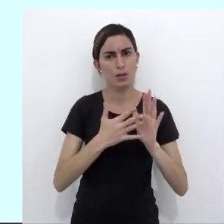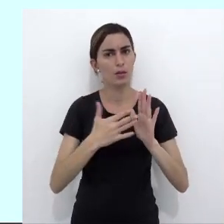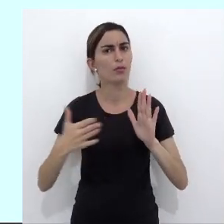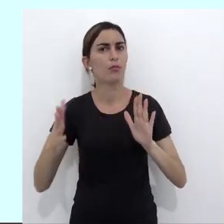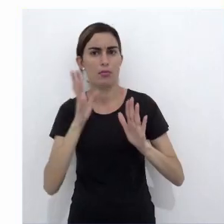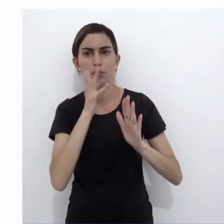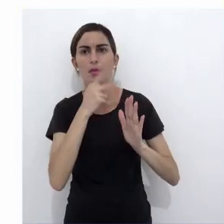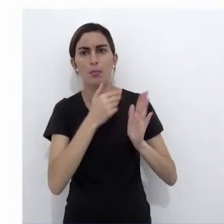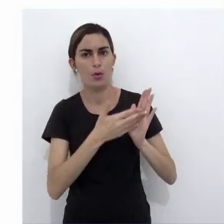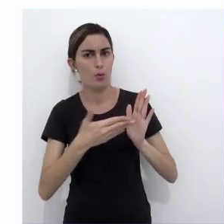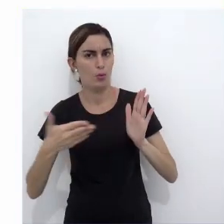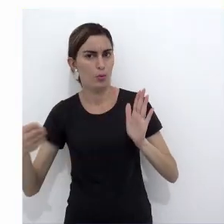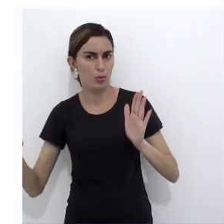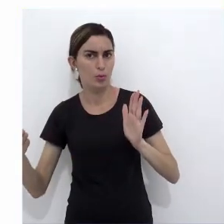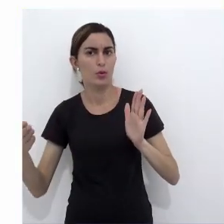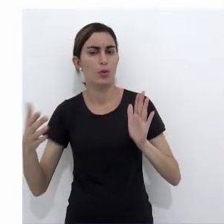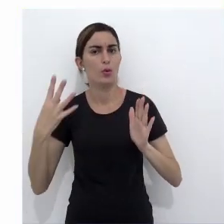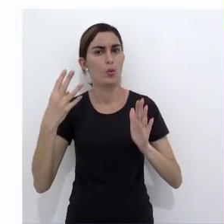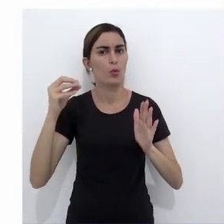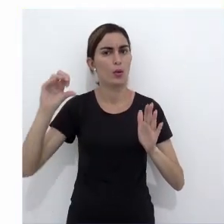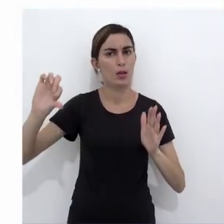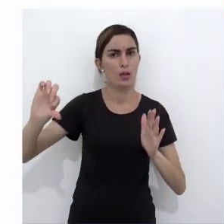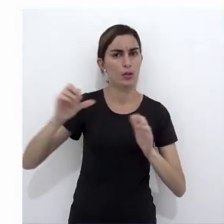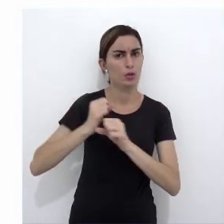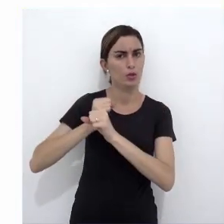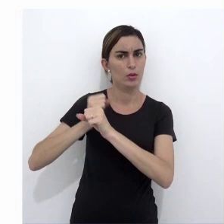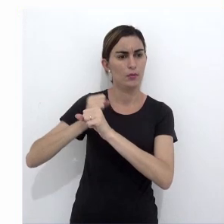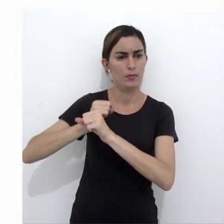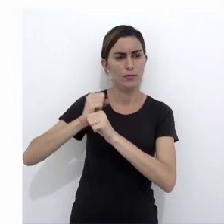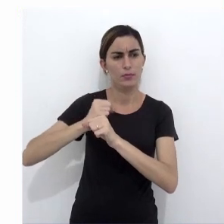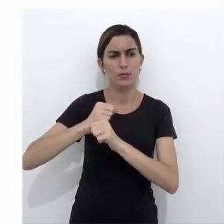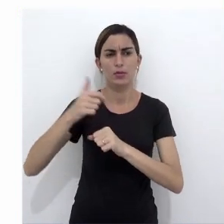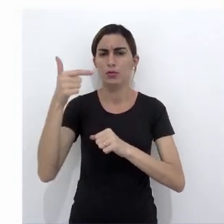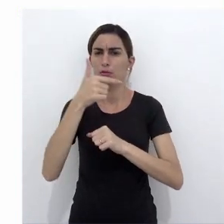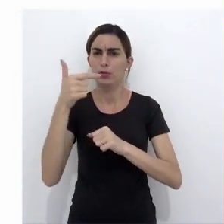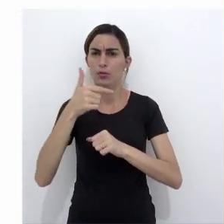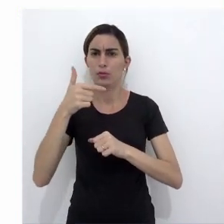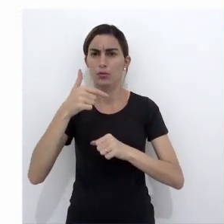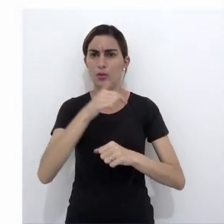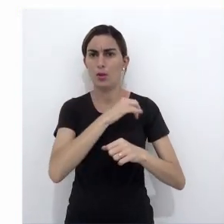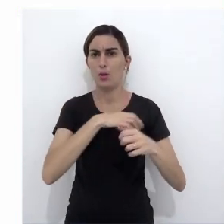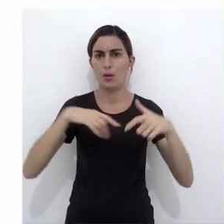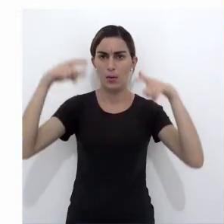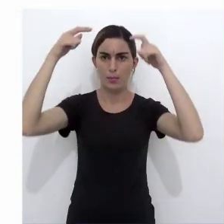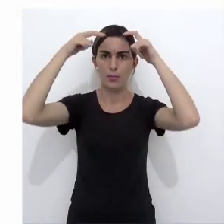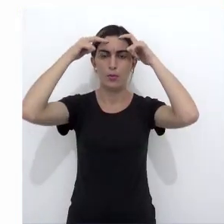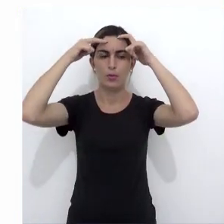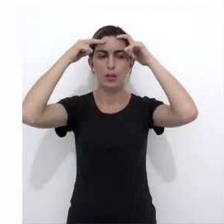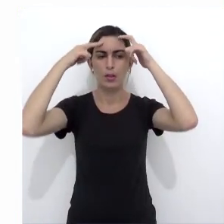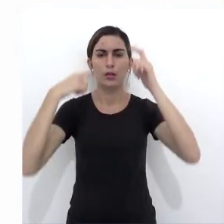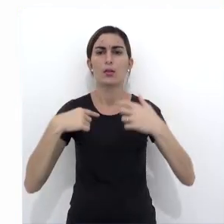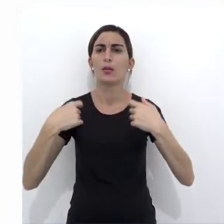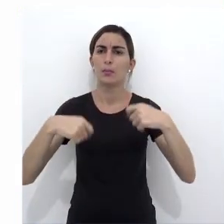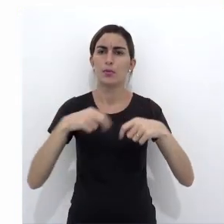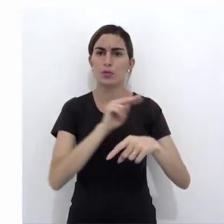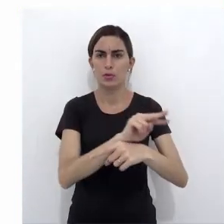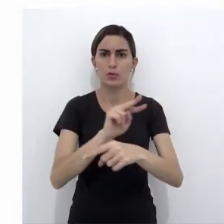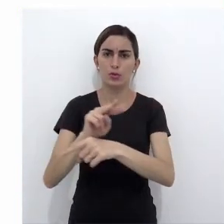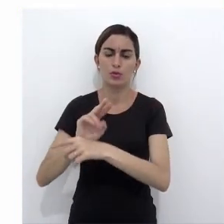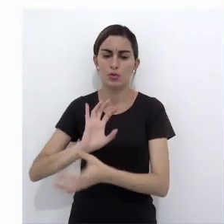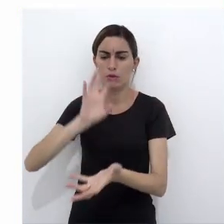O segundo reinado durou 49 anos. Uma monarquia, né, que prezou